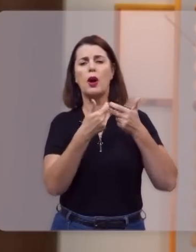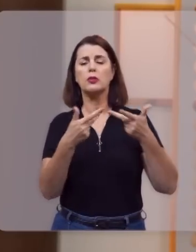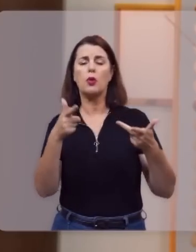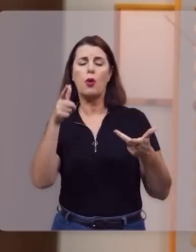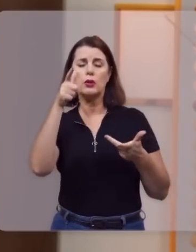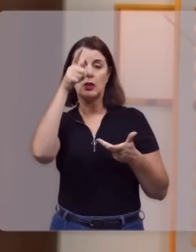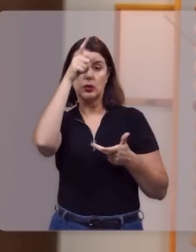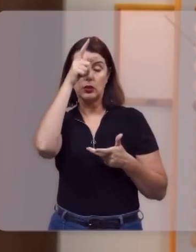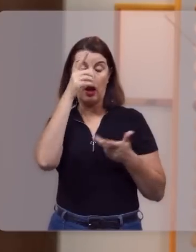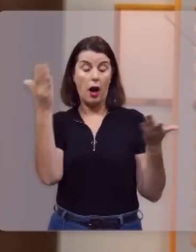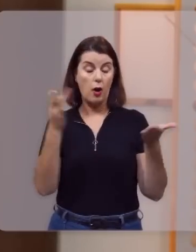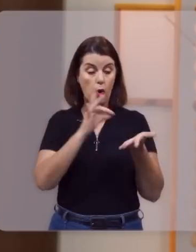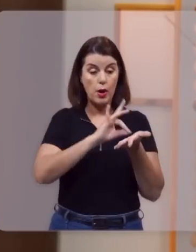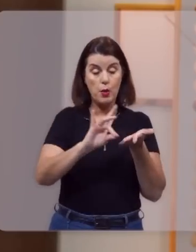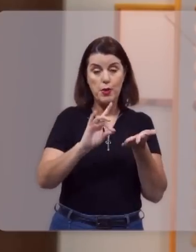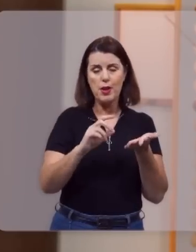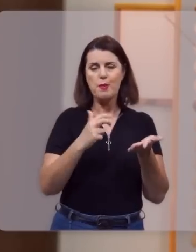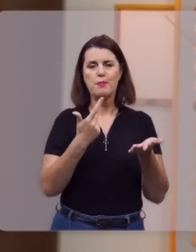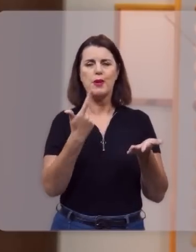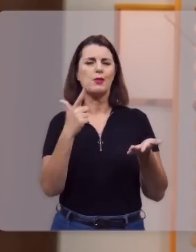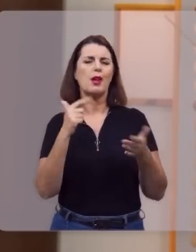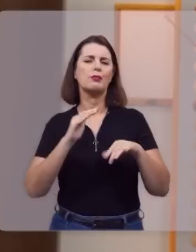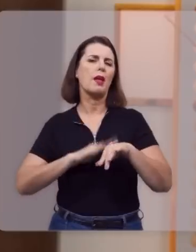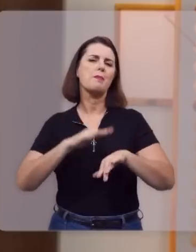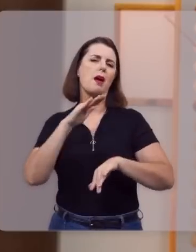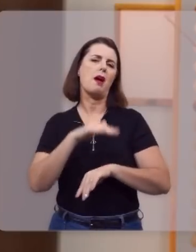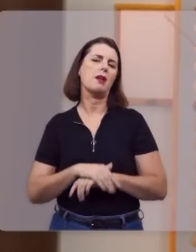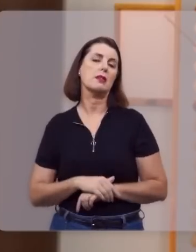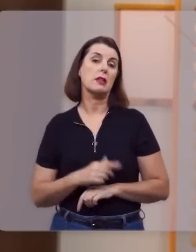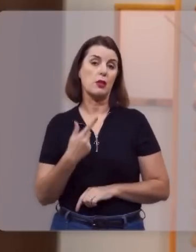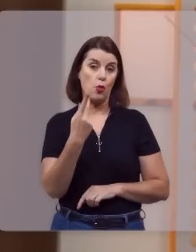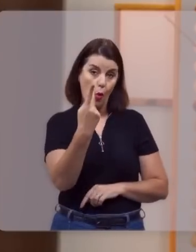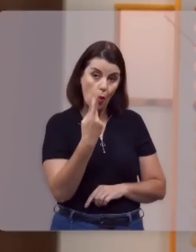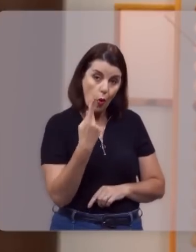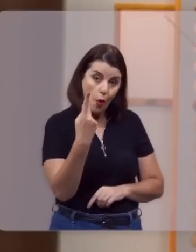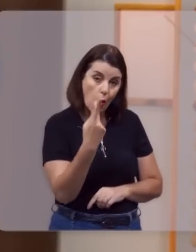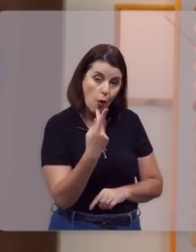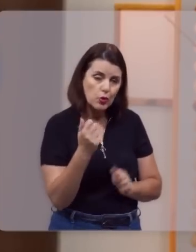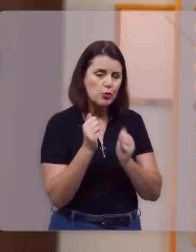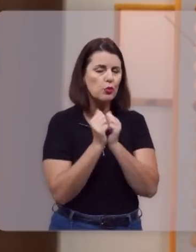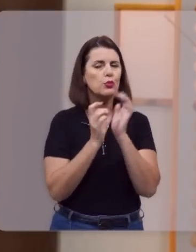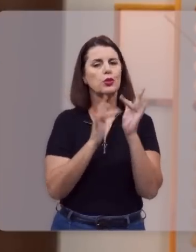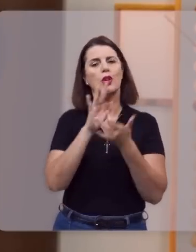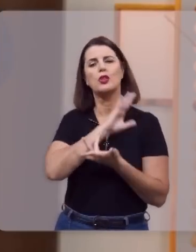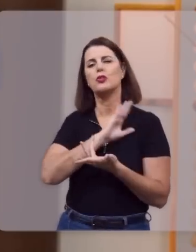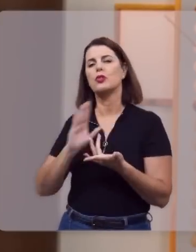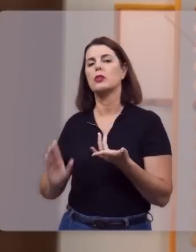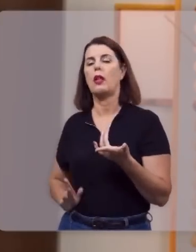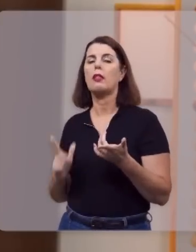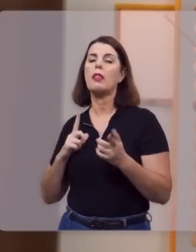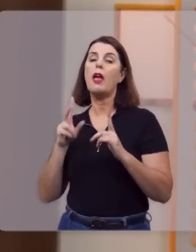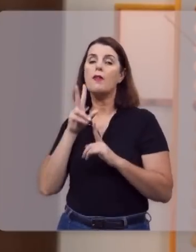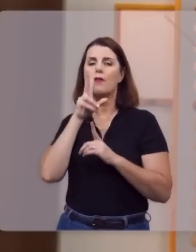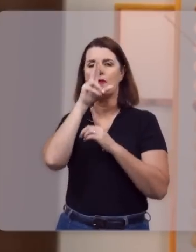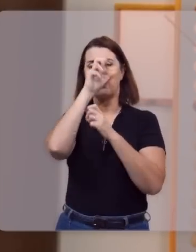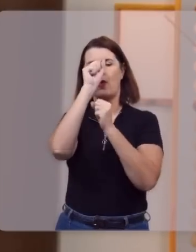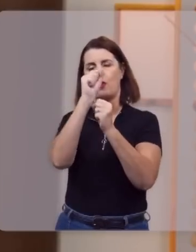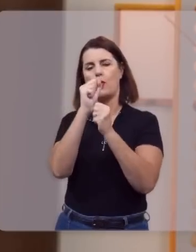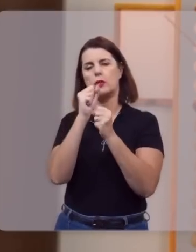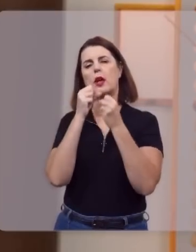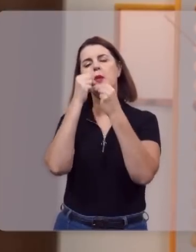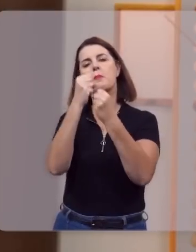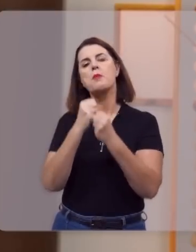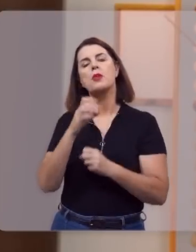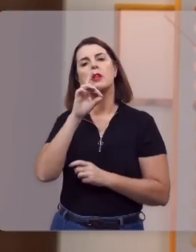confiava e agora o inimigo não tem mais armadura, mas você e eu que estamos em Cristo somos revestidos com toda a armadura